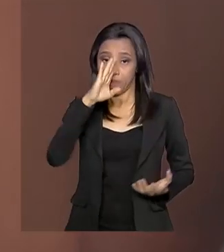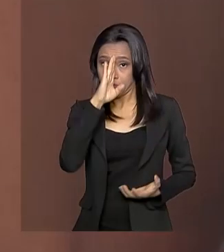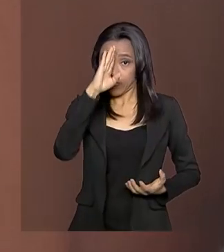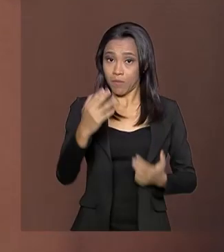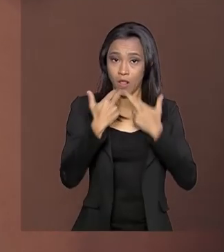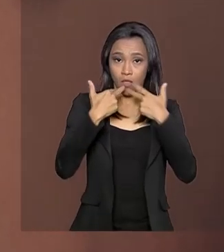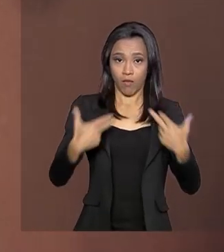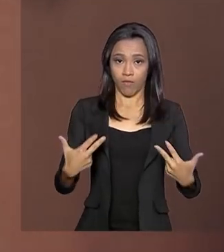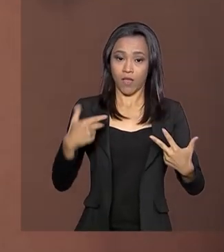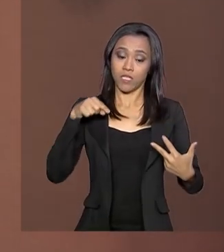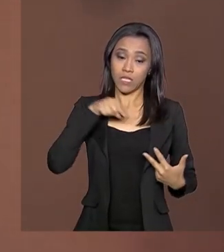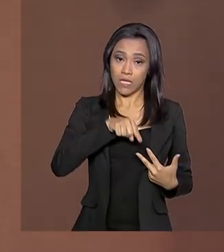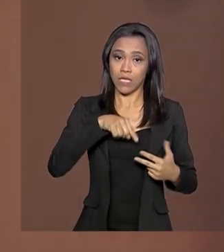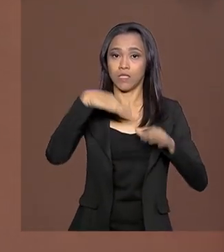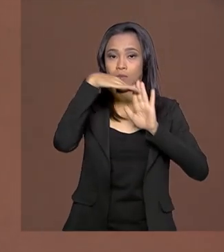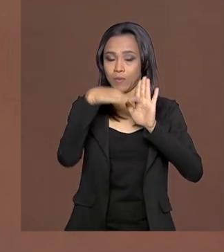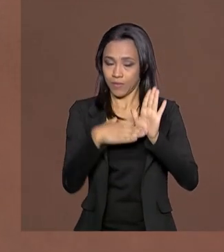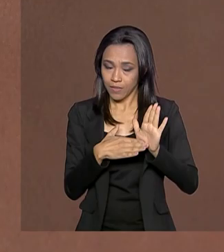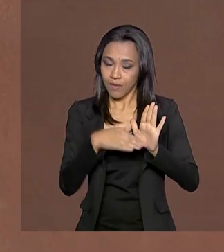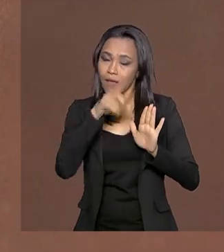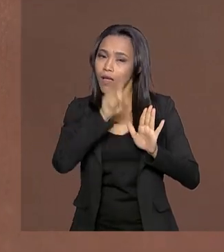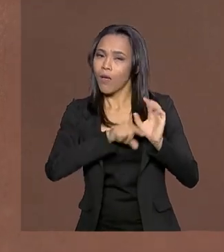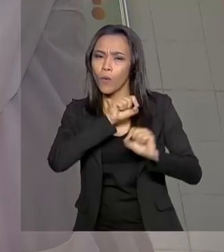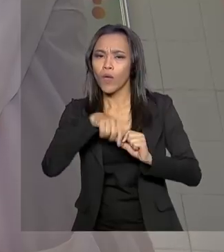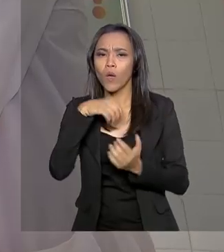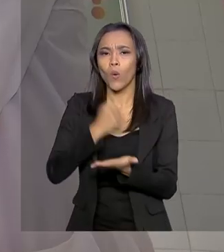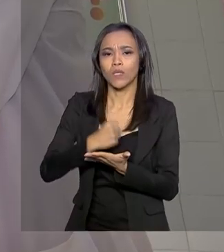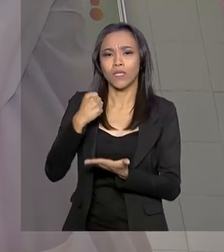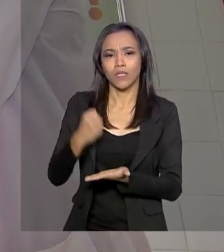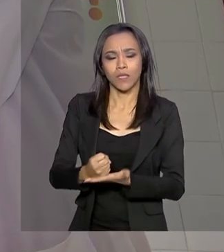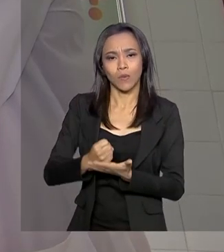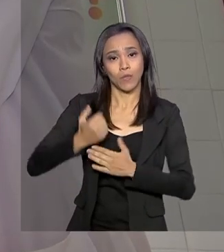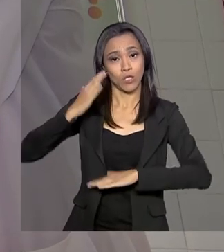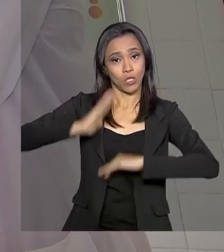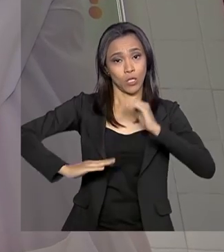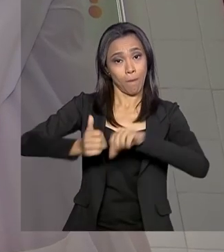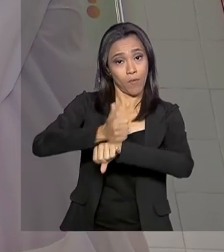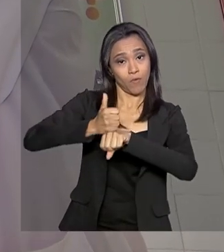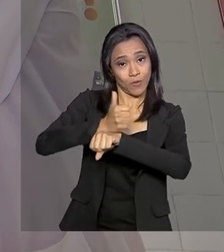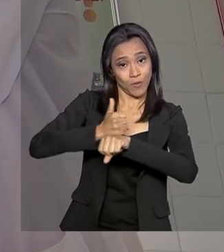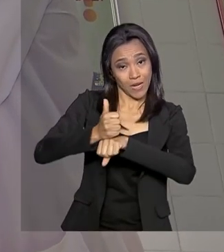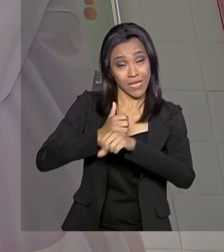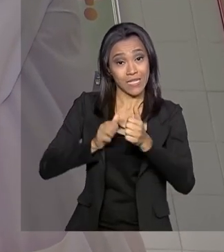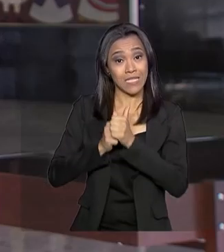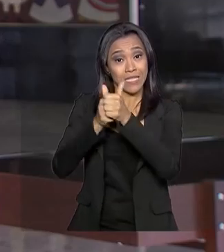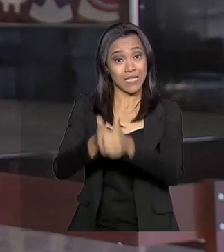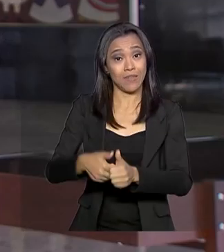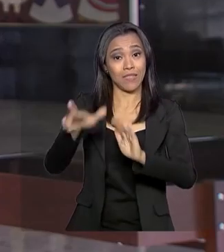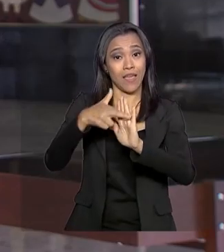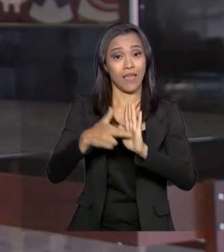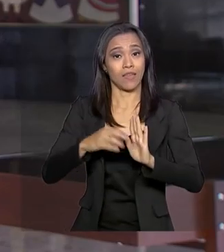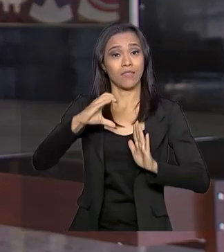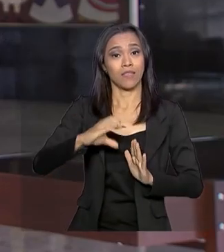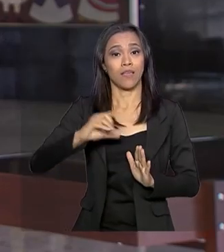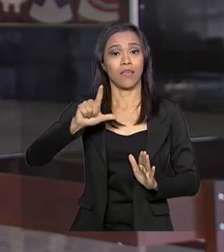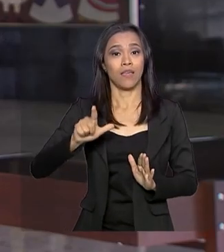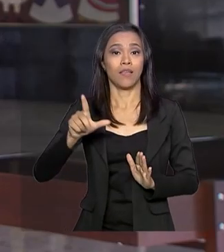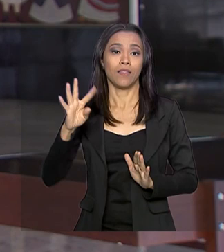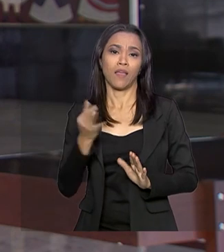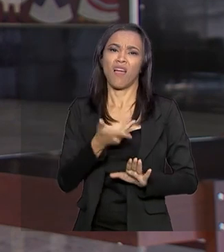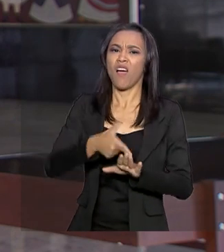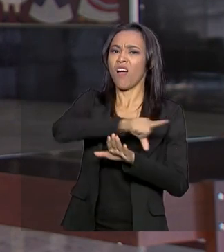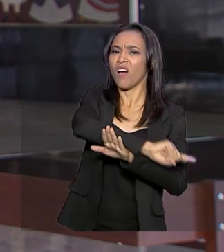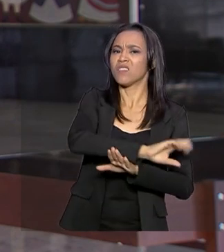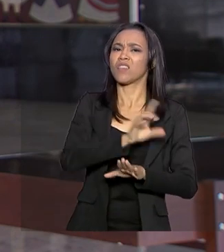novidades do Médicos pelo Brasil é a contratação de profissionais pelo regime de CLT. Antes, os contratos eram